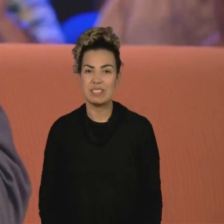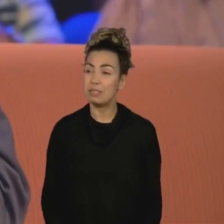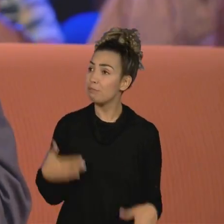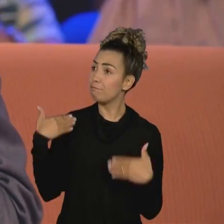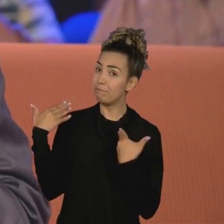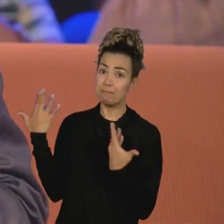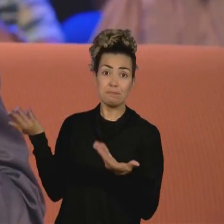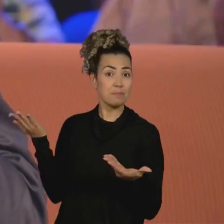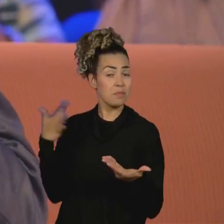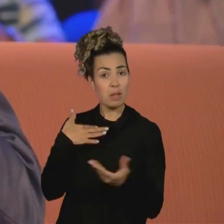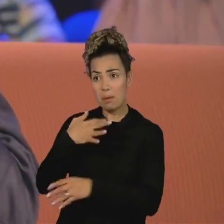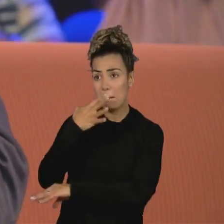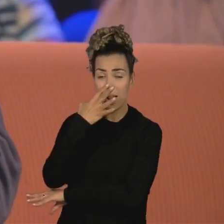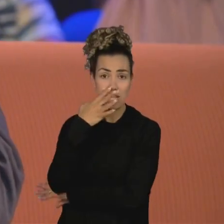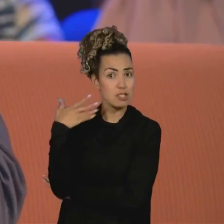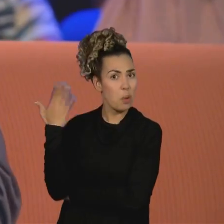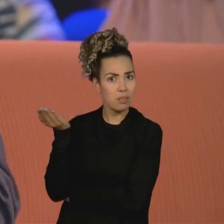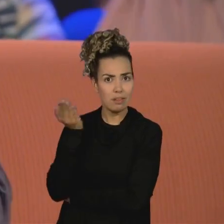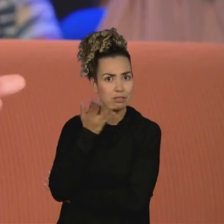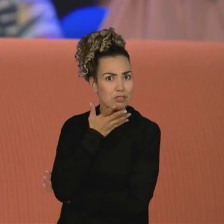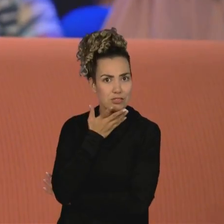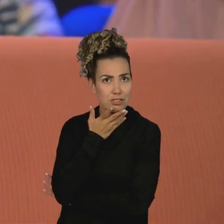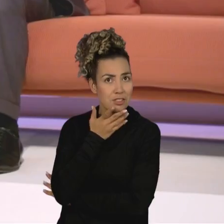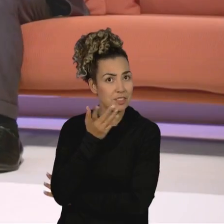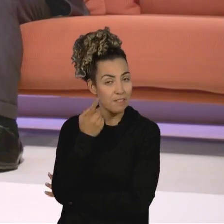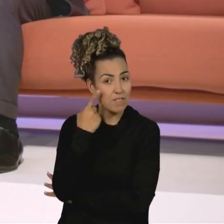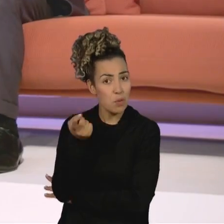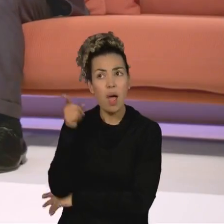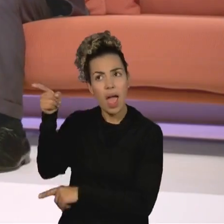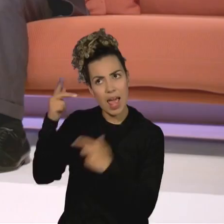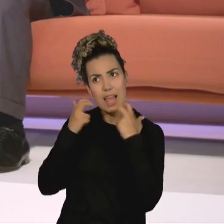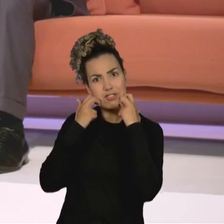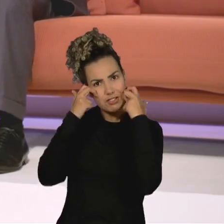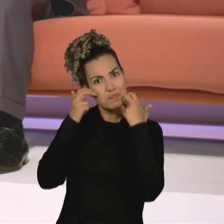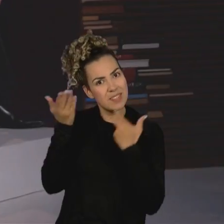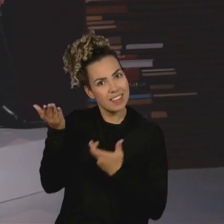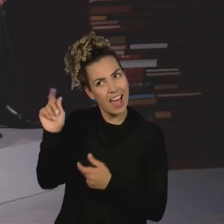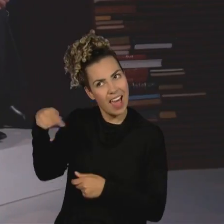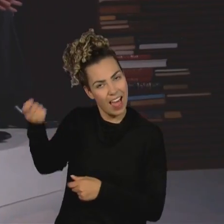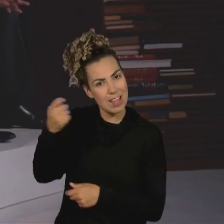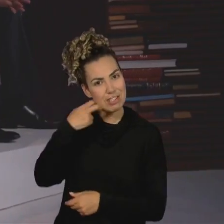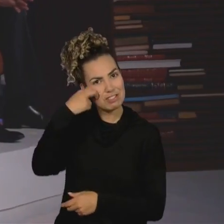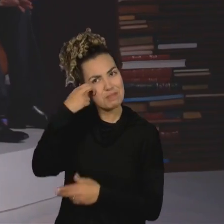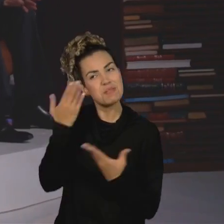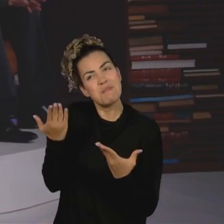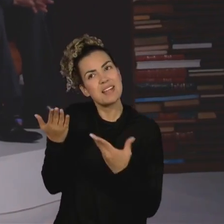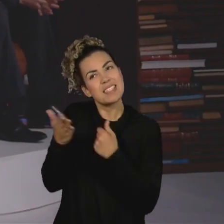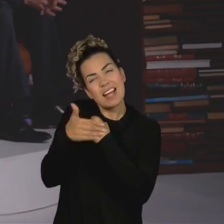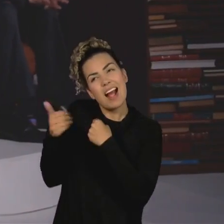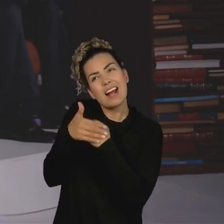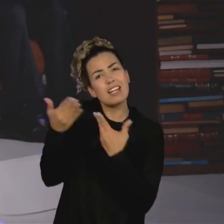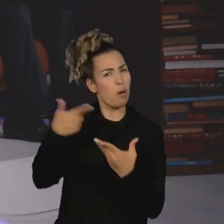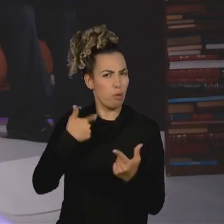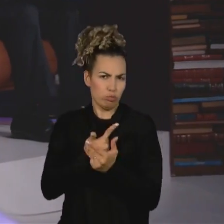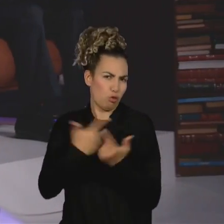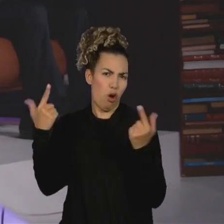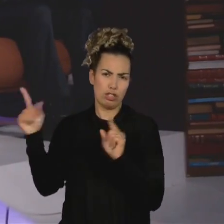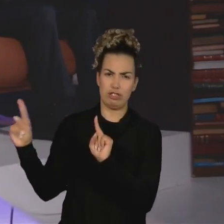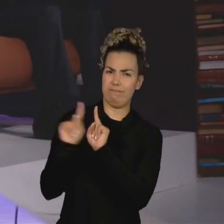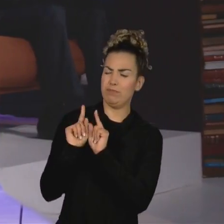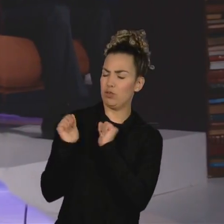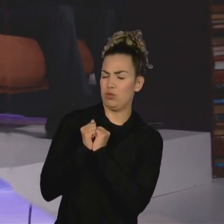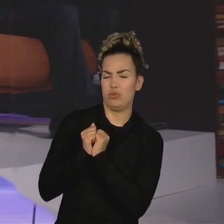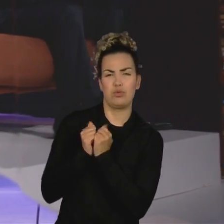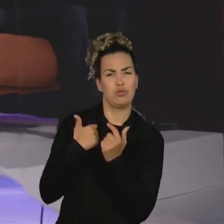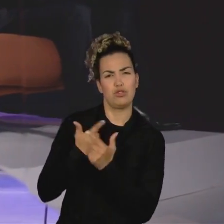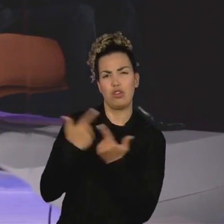É impressionante como ela falou, né? Porque a Bel é mais tímida, mas um carinho enorme, com certeza. Muita sorte, eu tive muita sorte. Mas é assim, é a